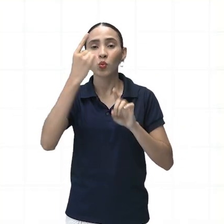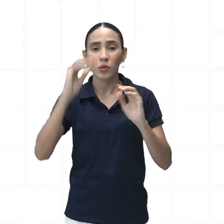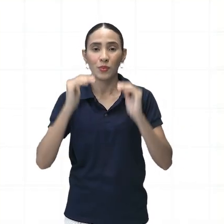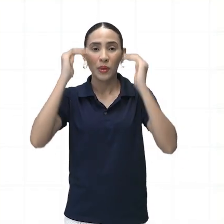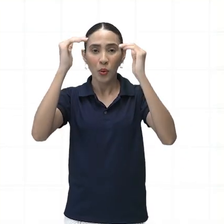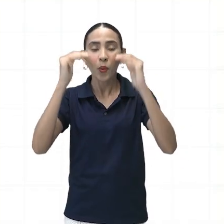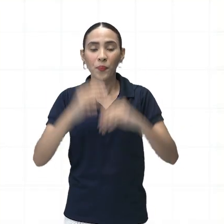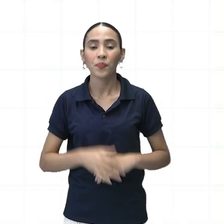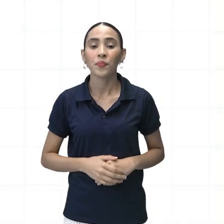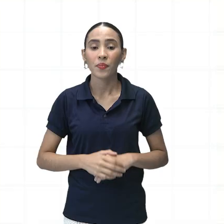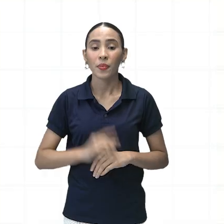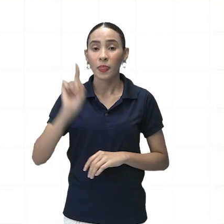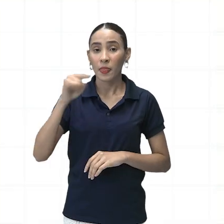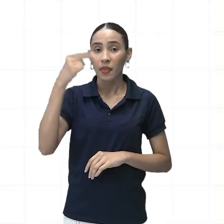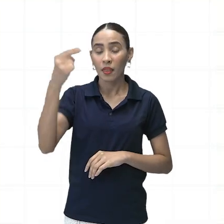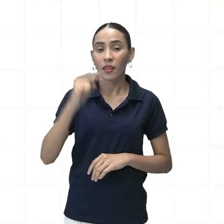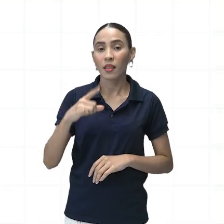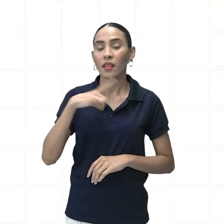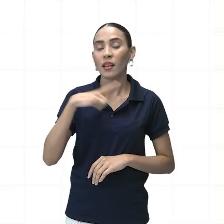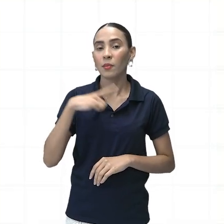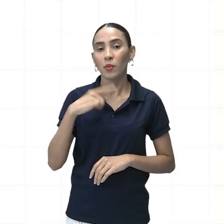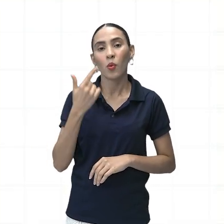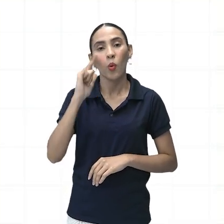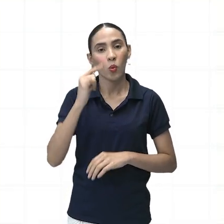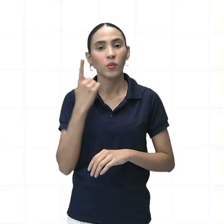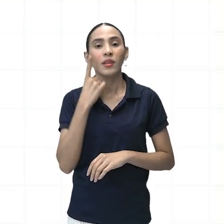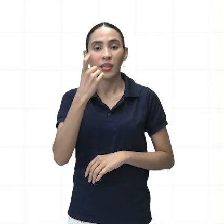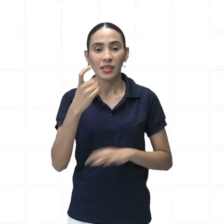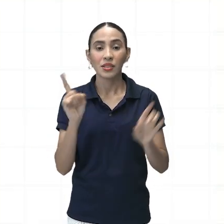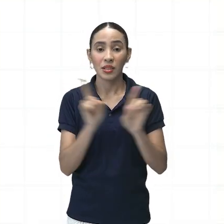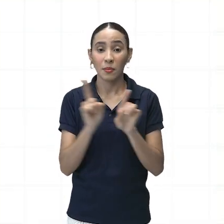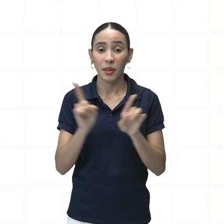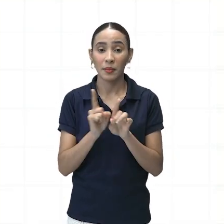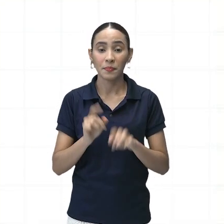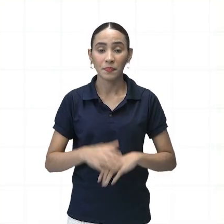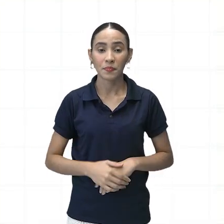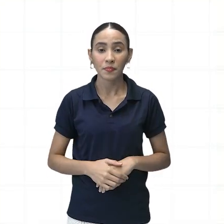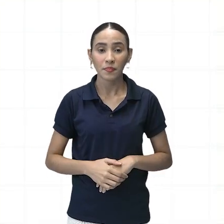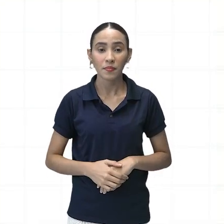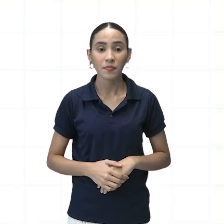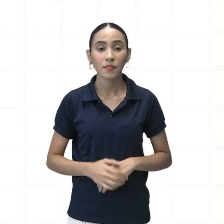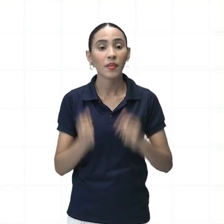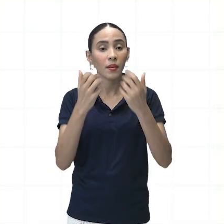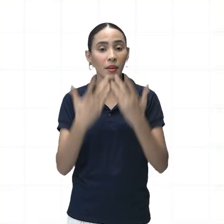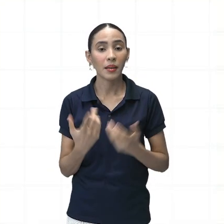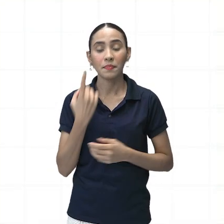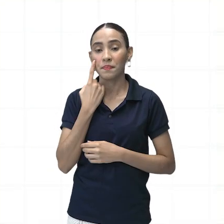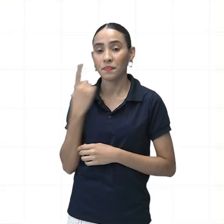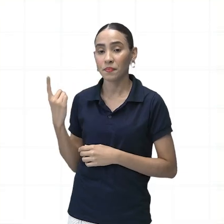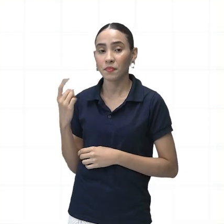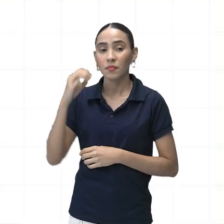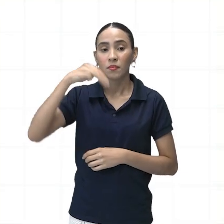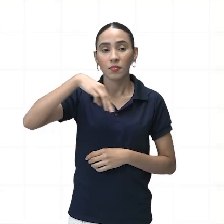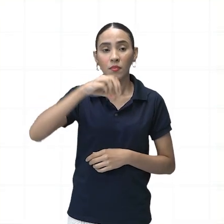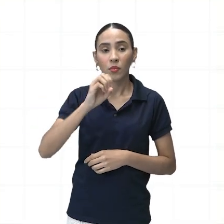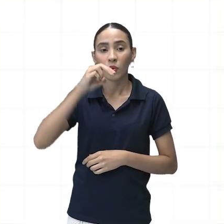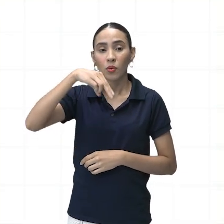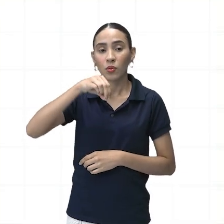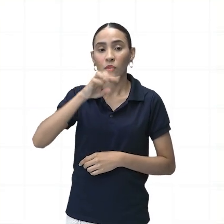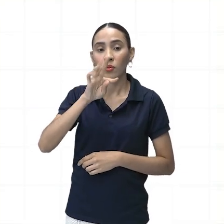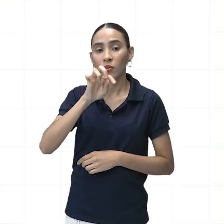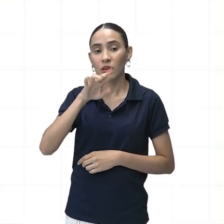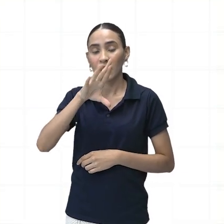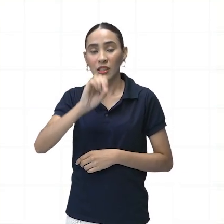todos. E aqui na próxima cartela nós vamos ver uma outra coisa interessante. Vamos explicar um pouco isso. No